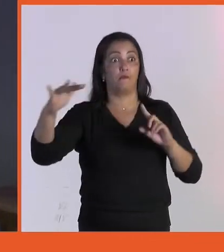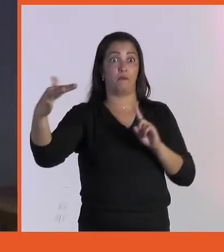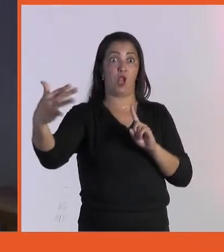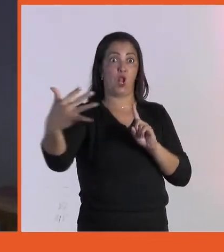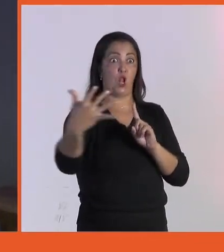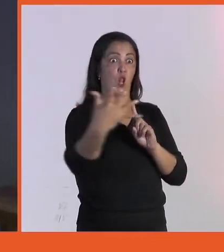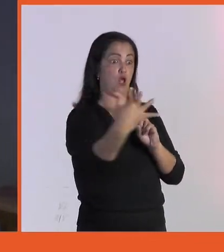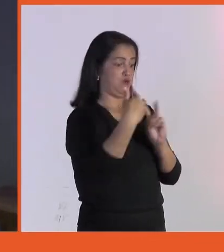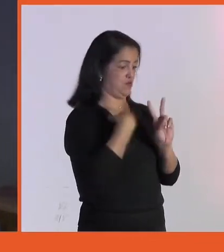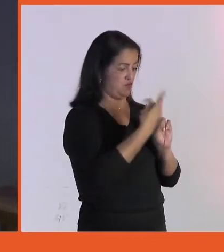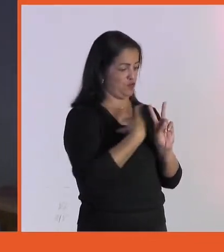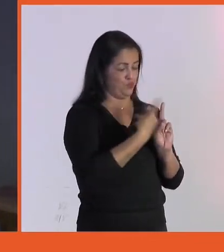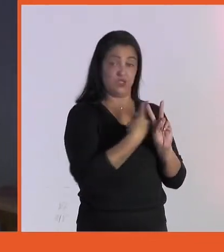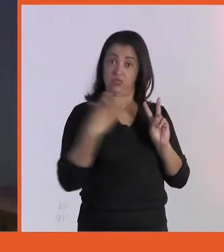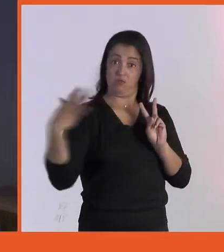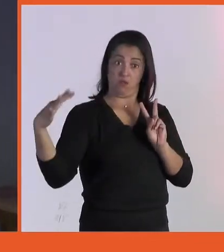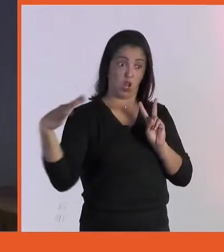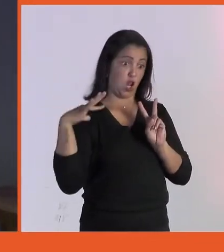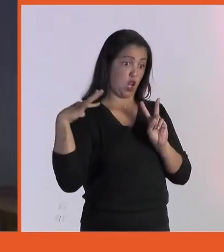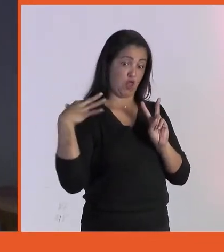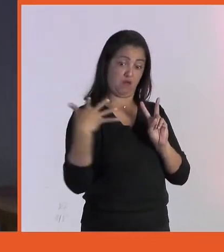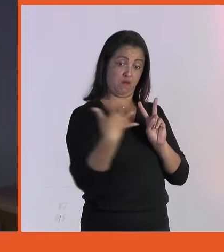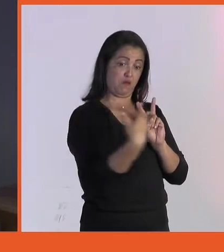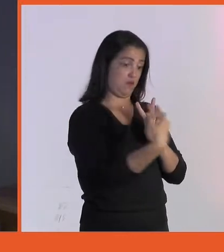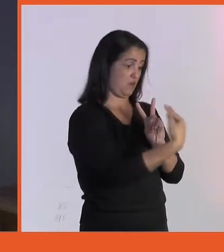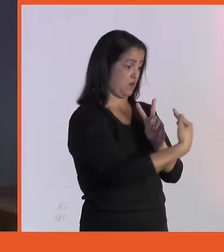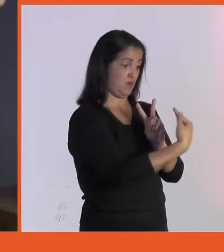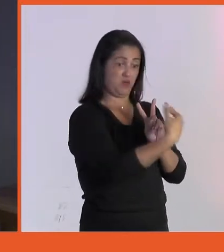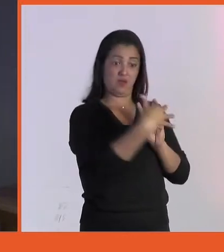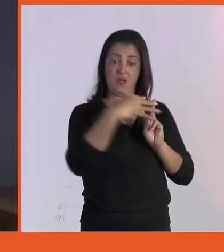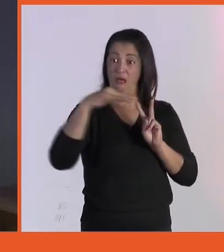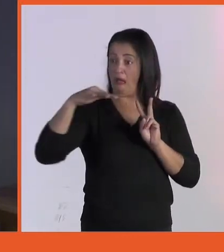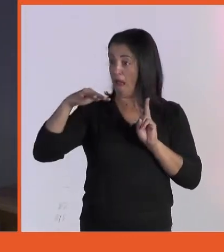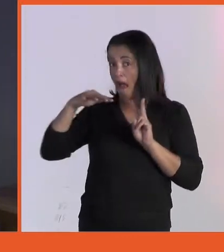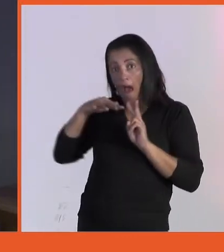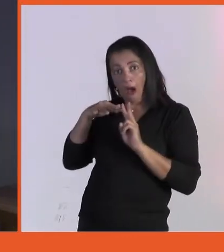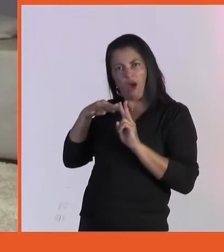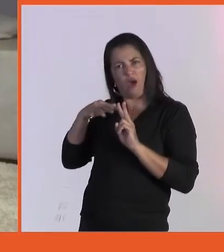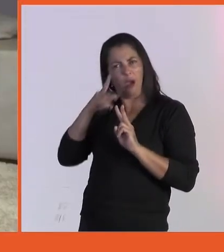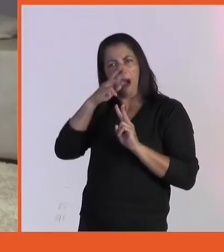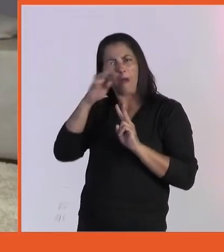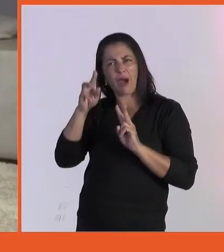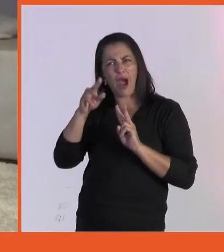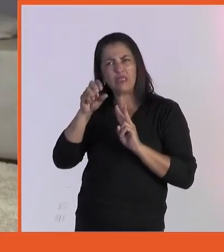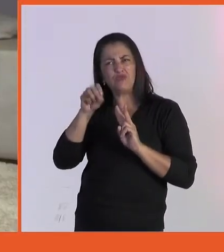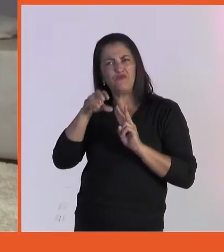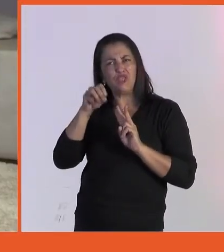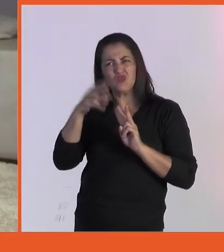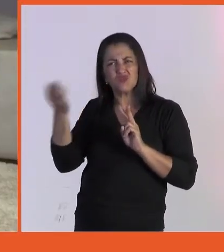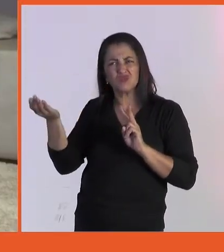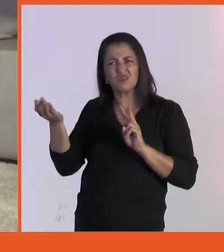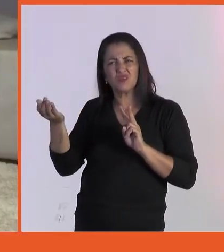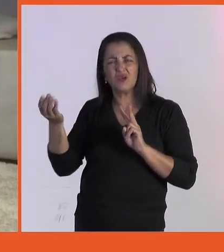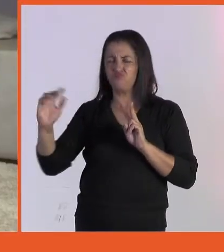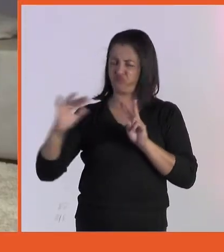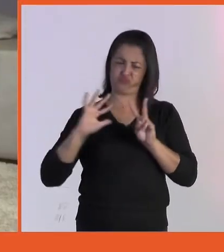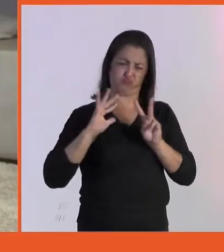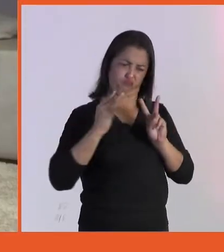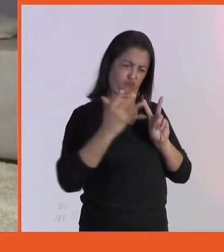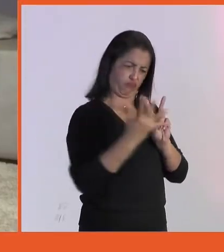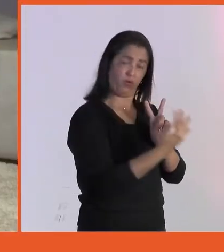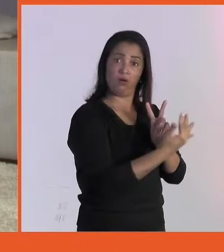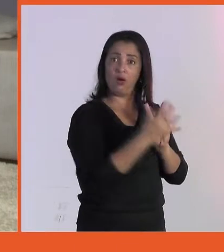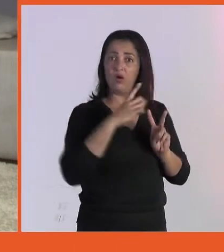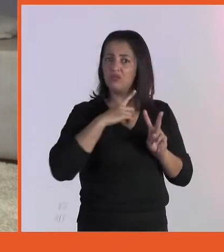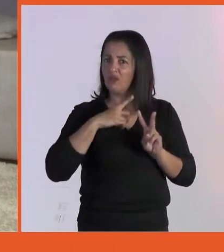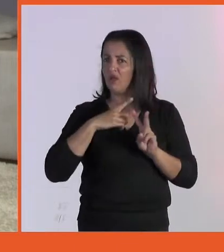diferentes. Porque às vezes o cara fala assim, pô, eu não gosto desse vídeo, vocês usaram o exemplo da coisa. Não, acontece muito. Pô, eles gostam de vocês, sabe? Sim. Então,